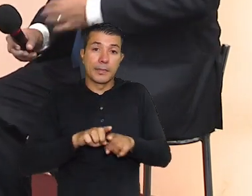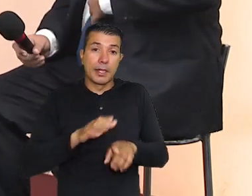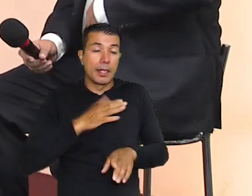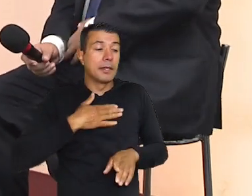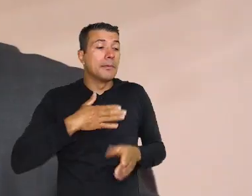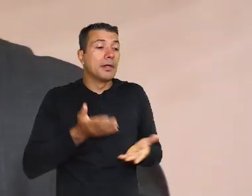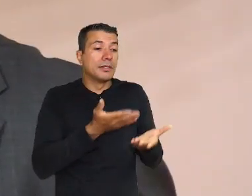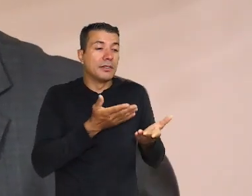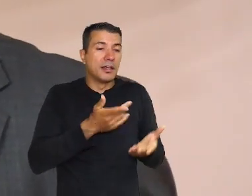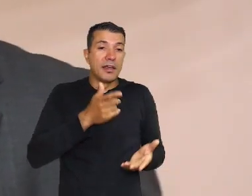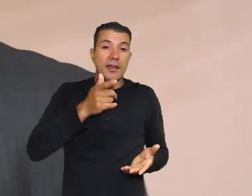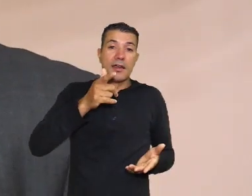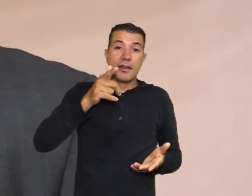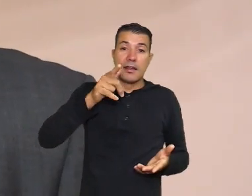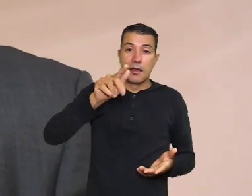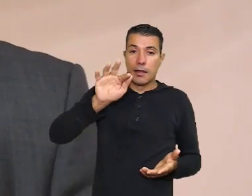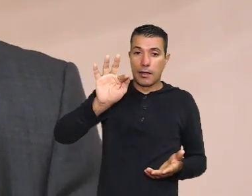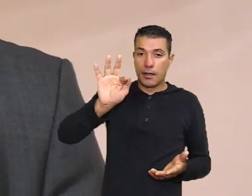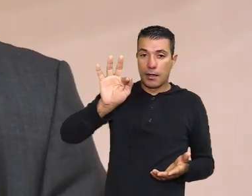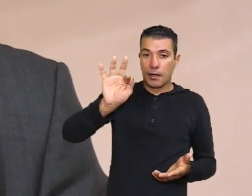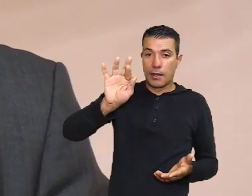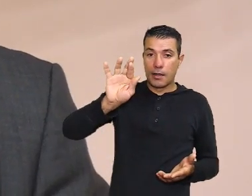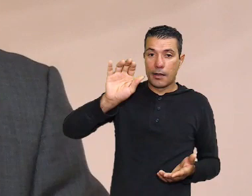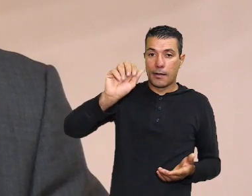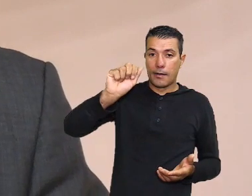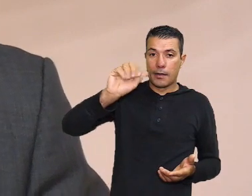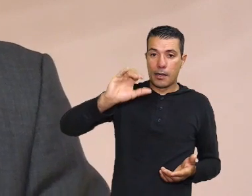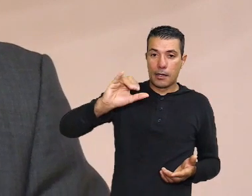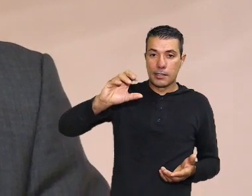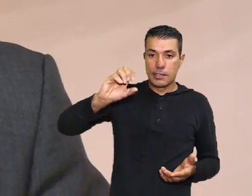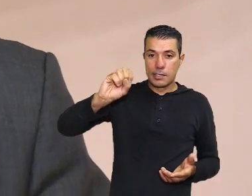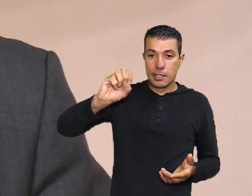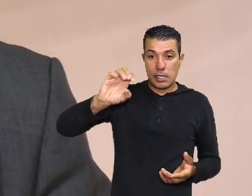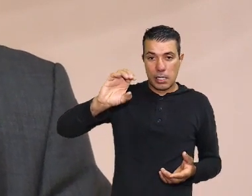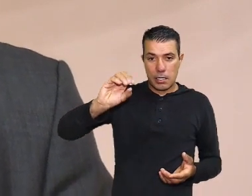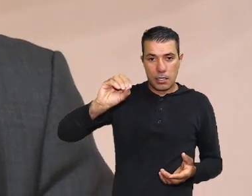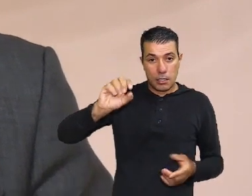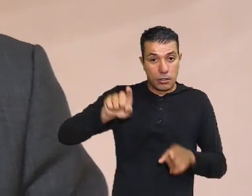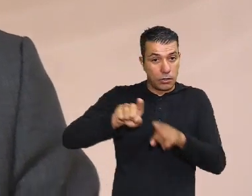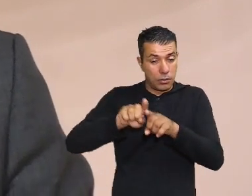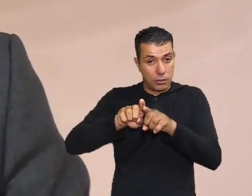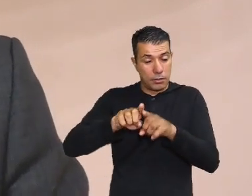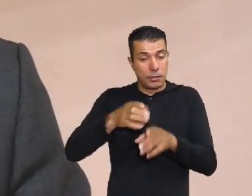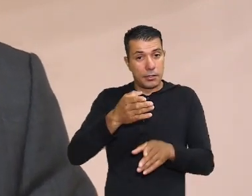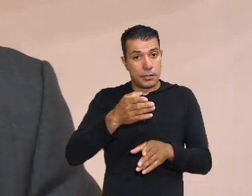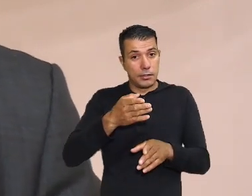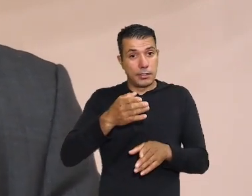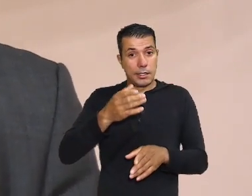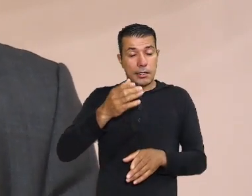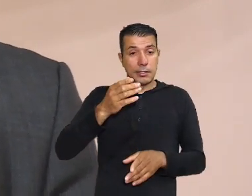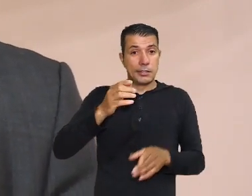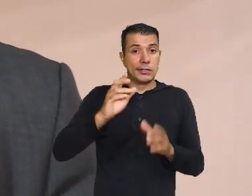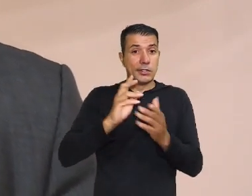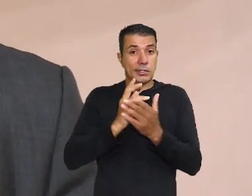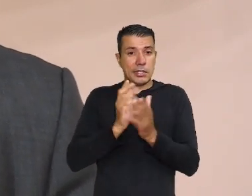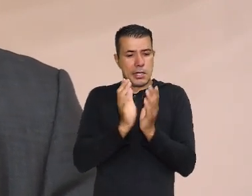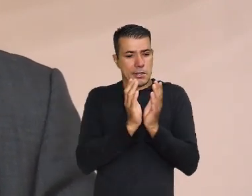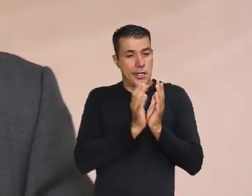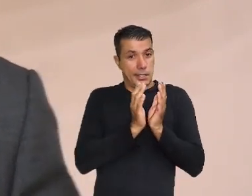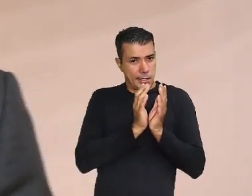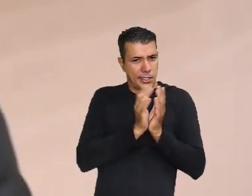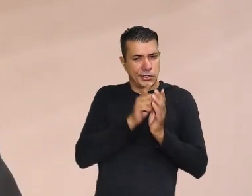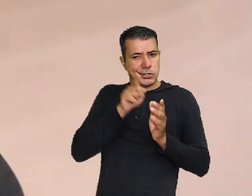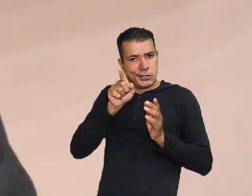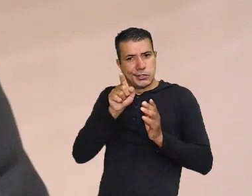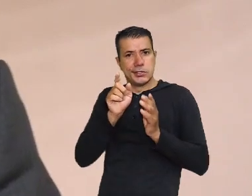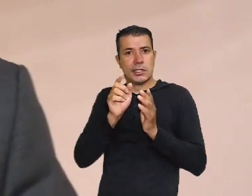também o pastor Francisco, um grande amigo nosso. O pastor Francisco, ele também é um dos nossos capelães aqui na Associação Paulista Leste.